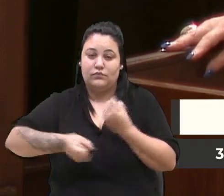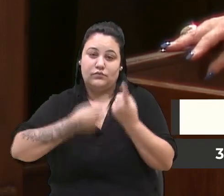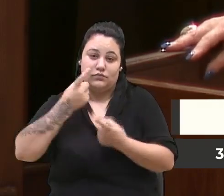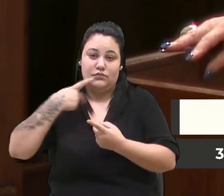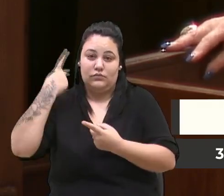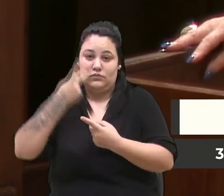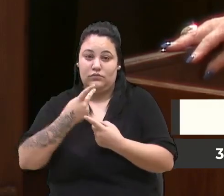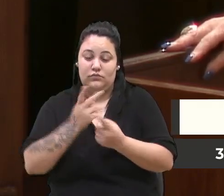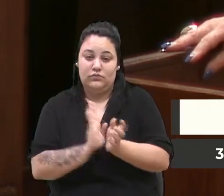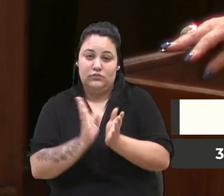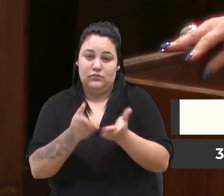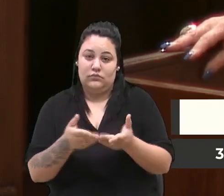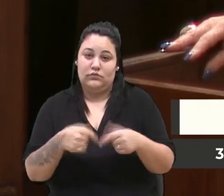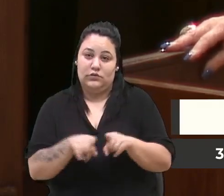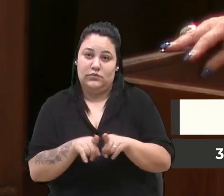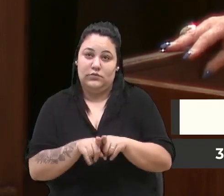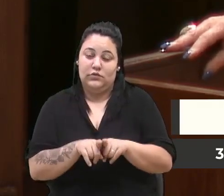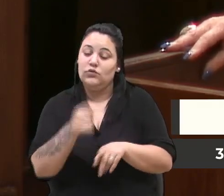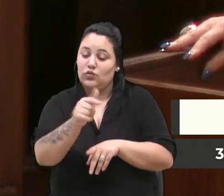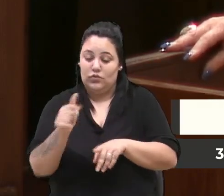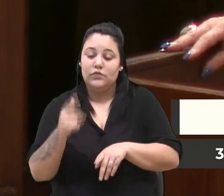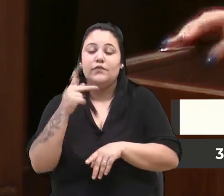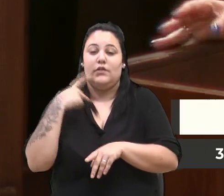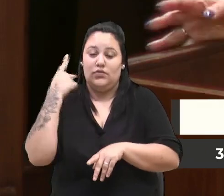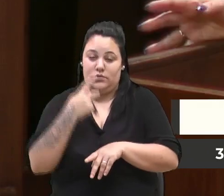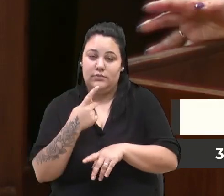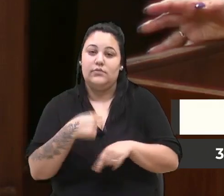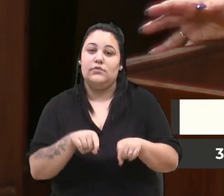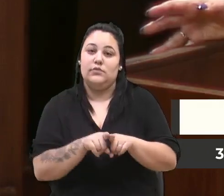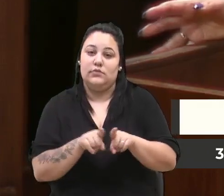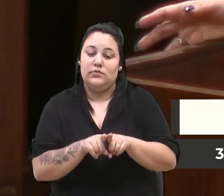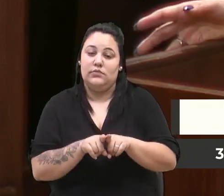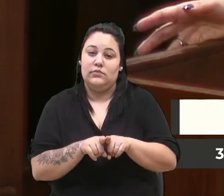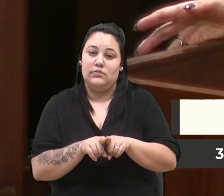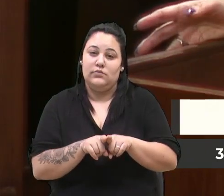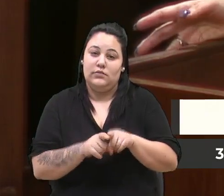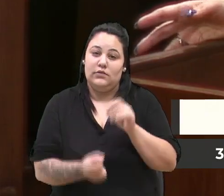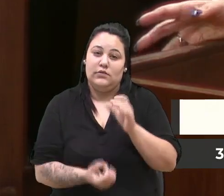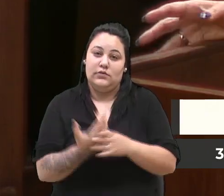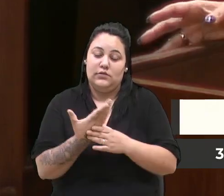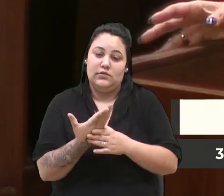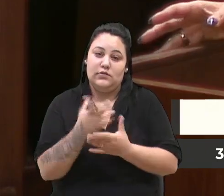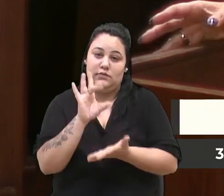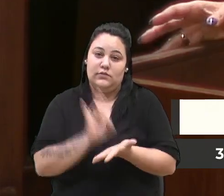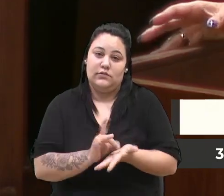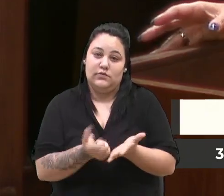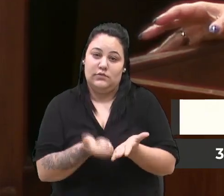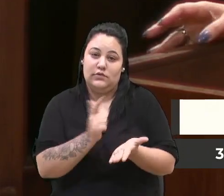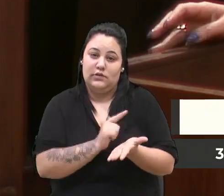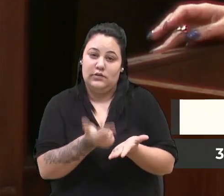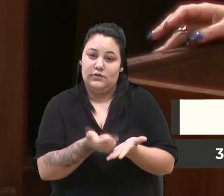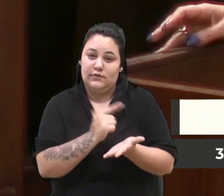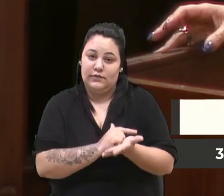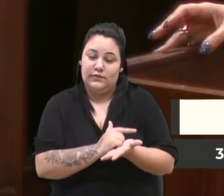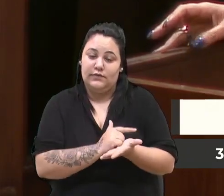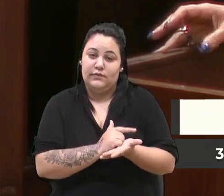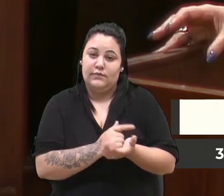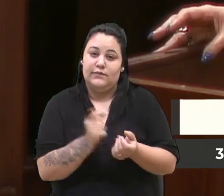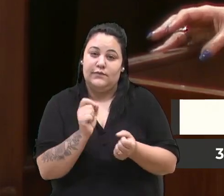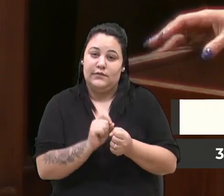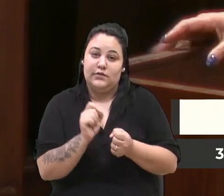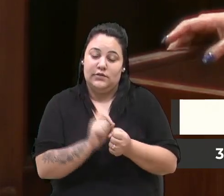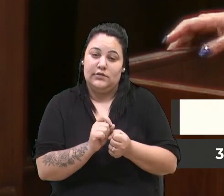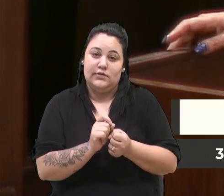da comissão, mas para os demais vereadores também. O lançamento desta cartilha vai ser feito através de um